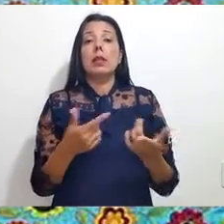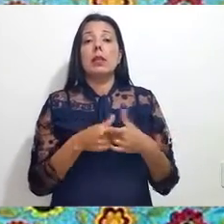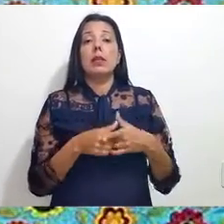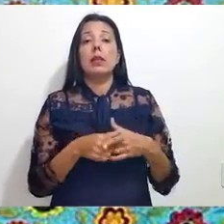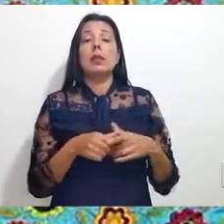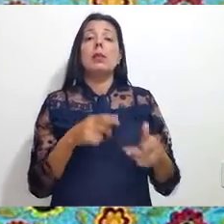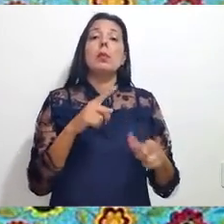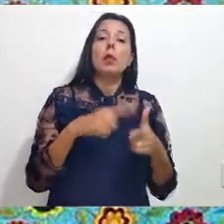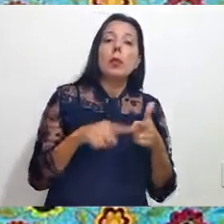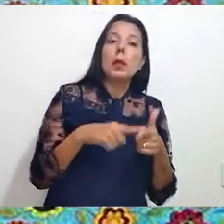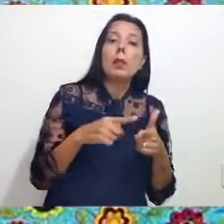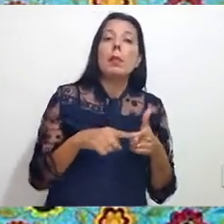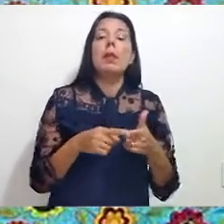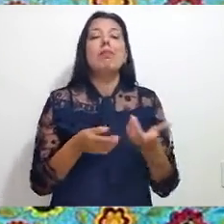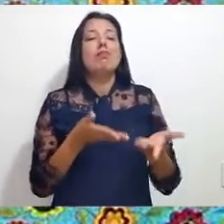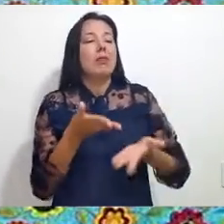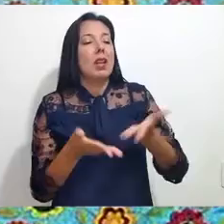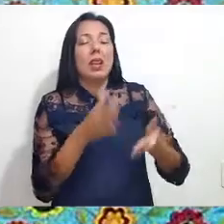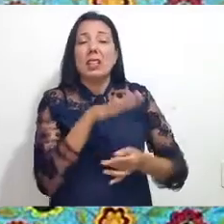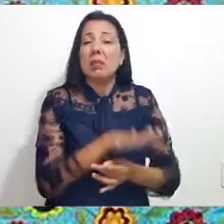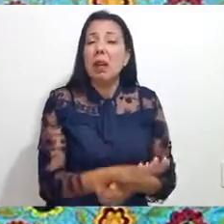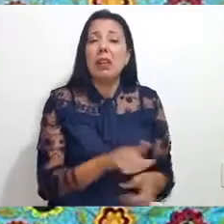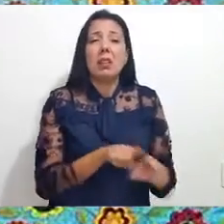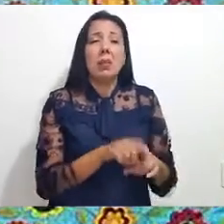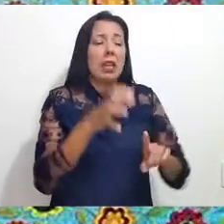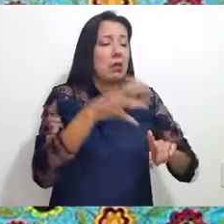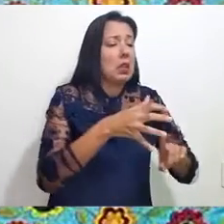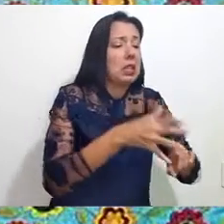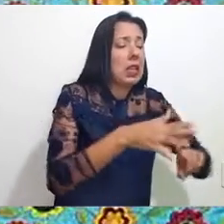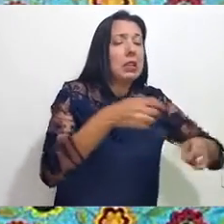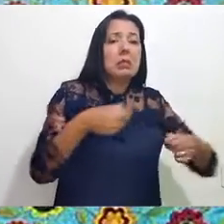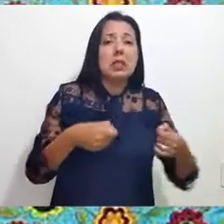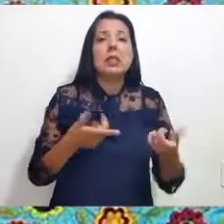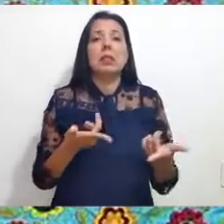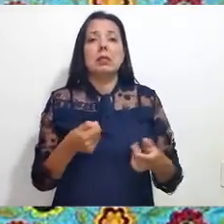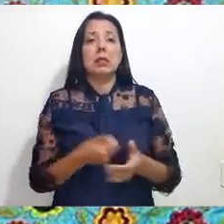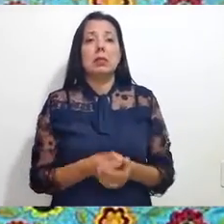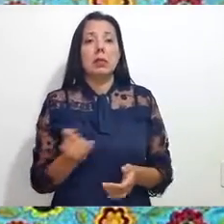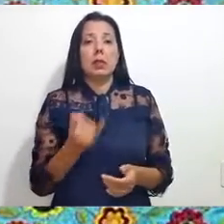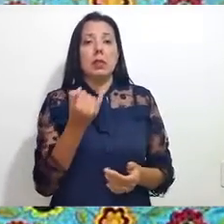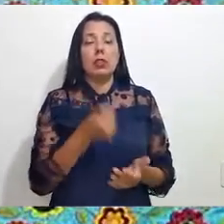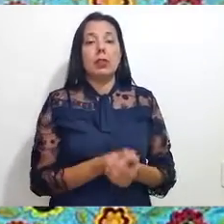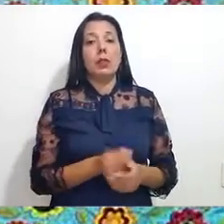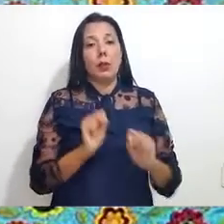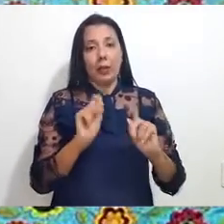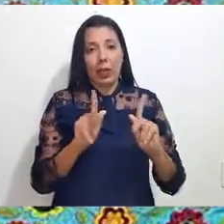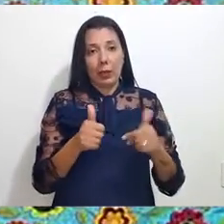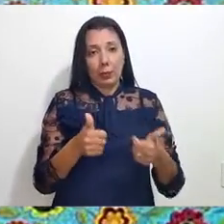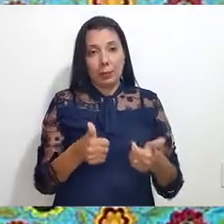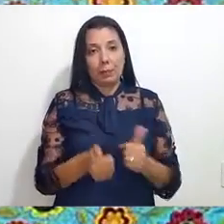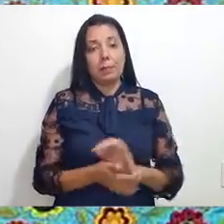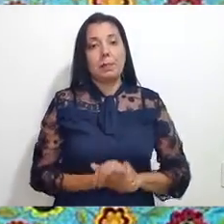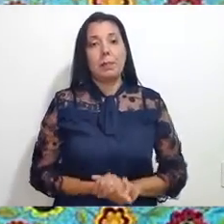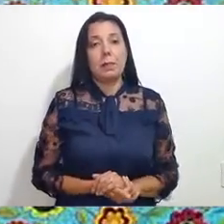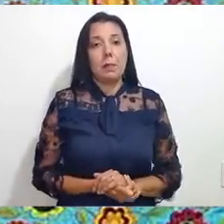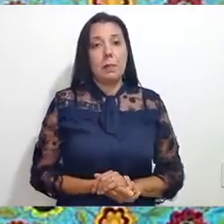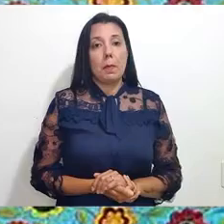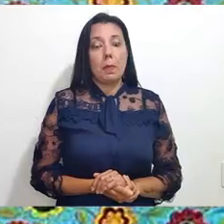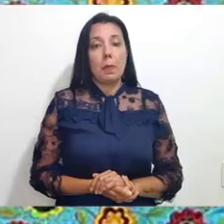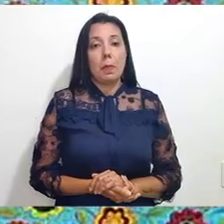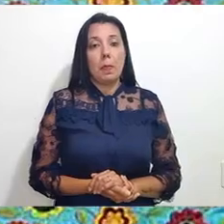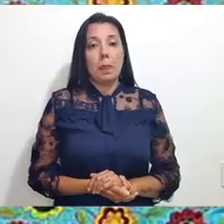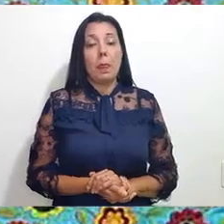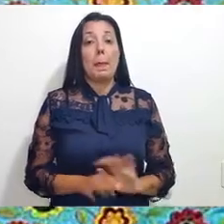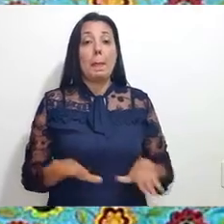denunciar, porque a gente não precisa, não pode ficar calado. E é tão importante que tem crianças que com as